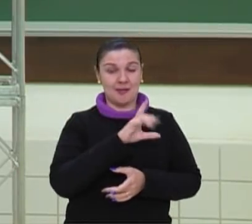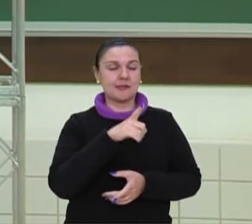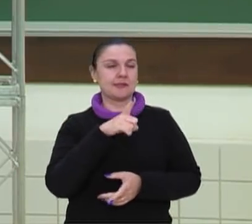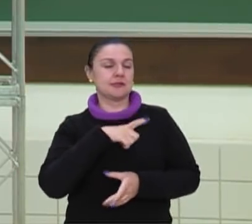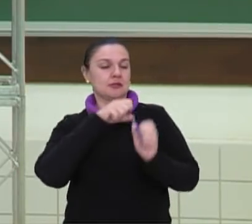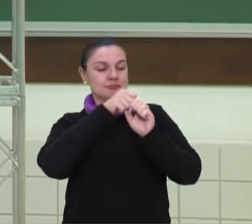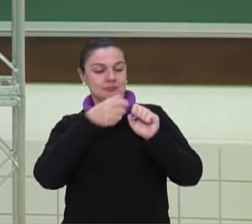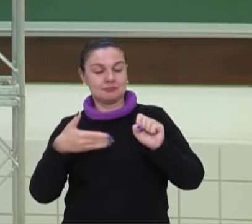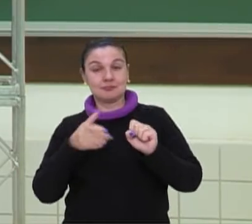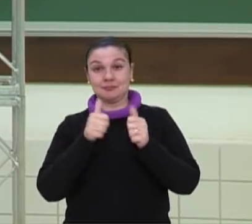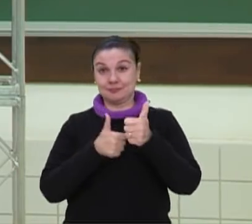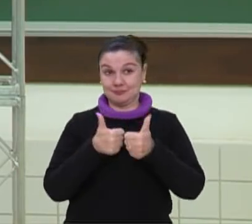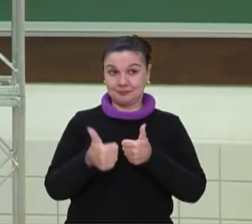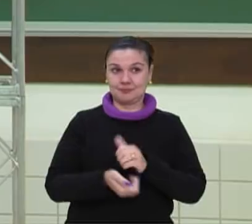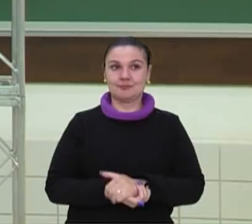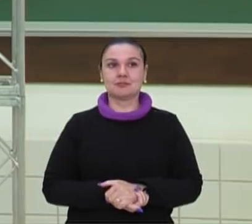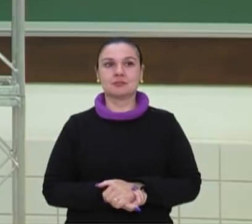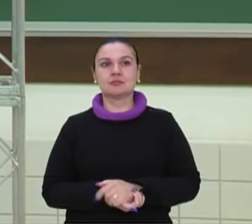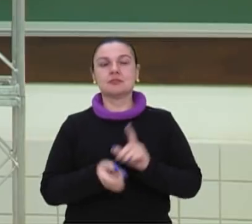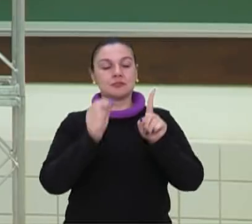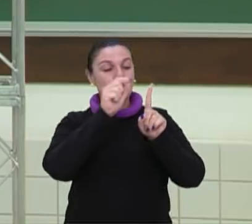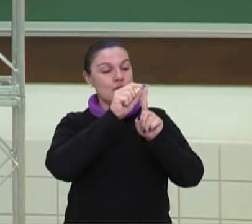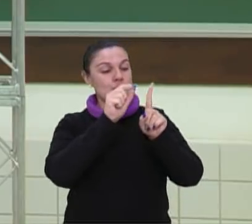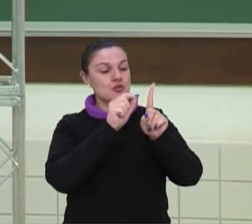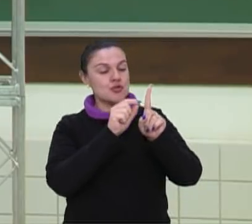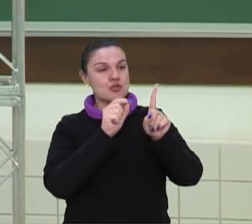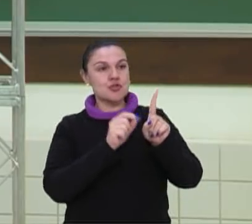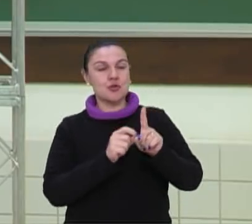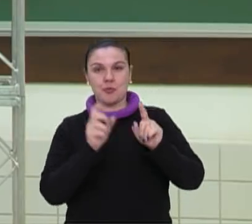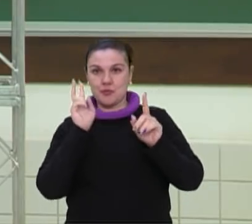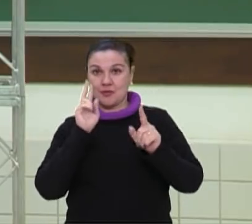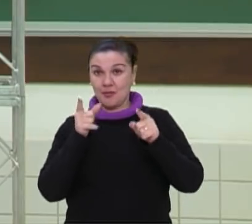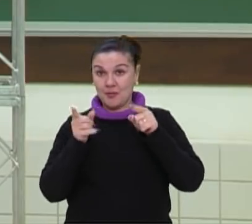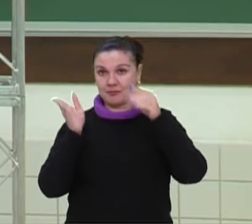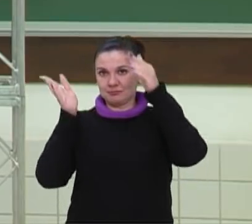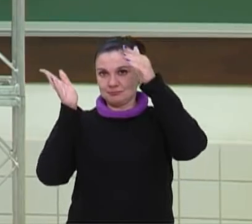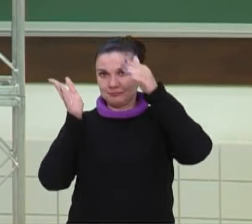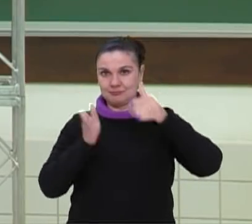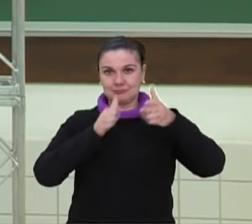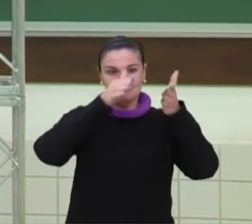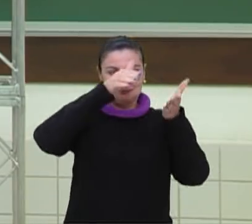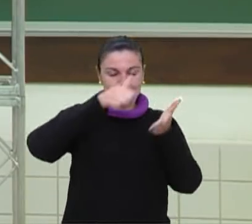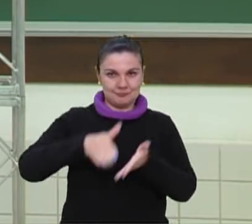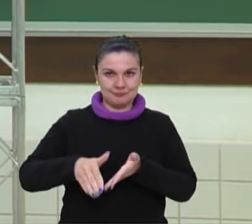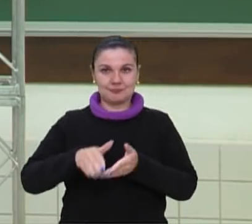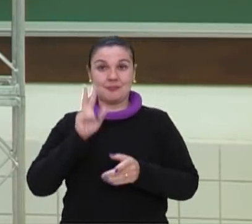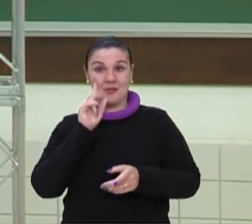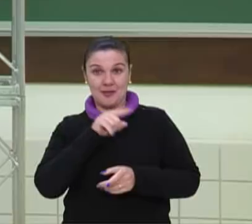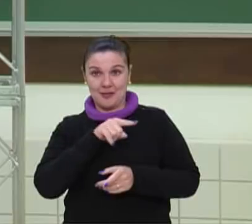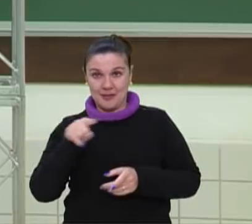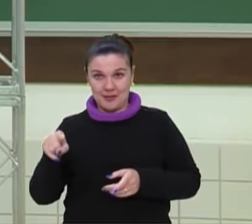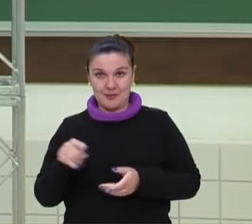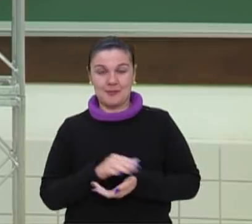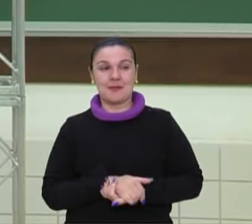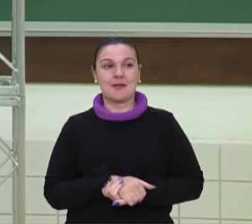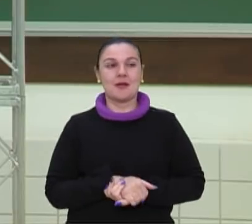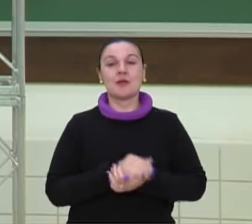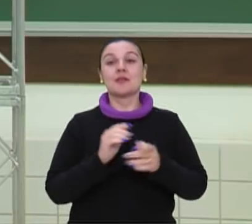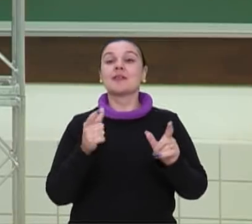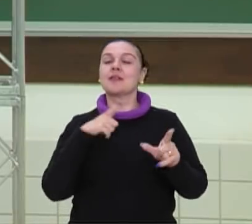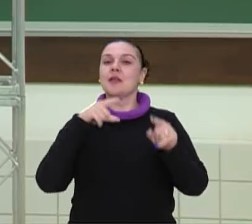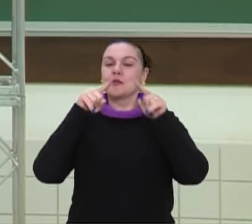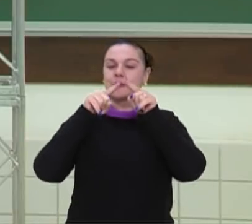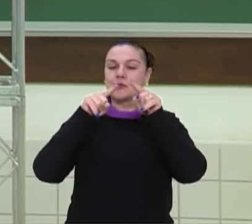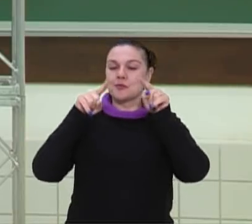sua característica. Os tipos de paralelogramos, né? Nós temos vários tipos de paralelogramos. Temos o